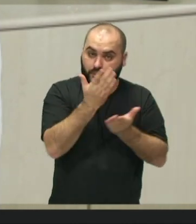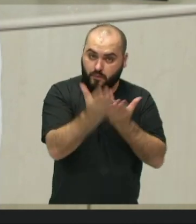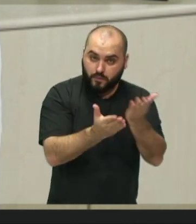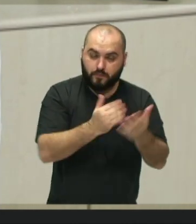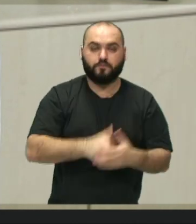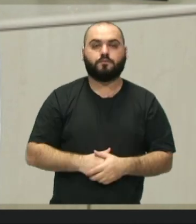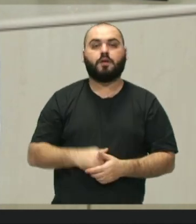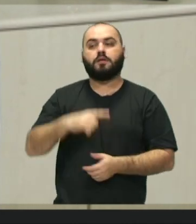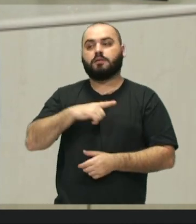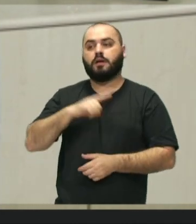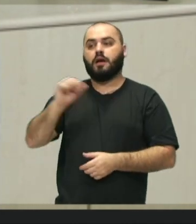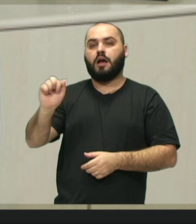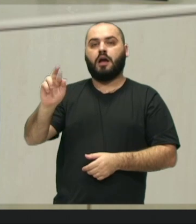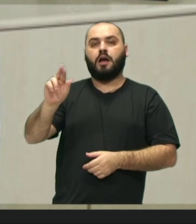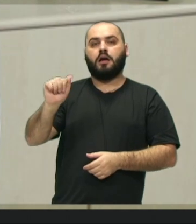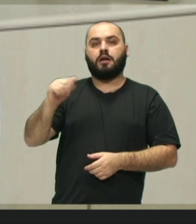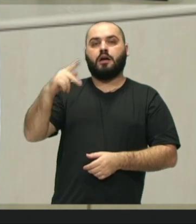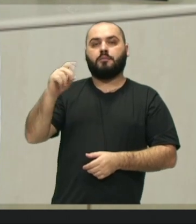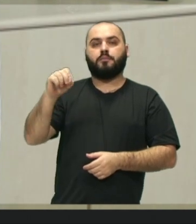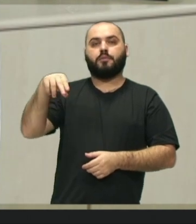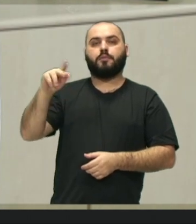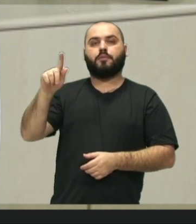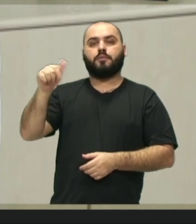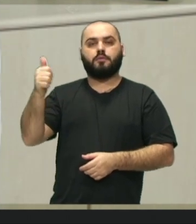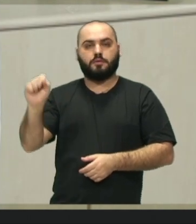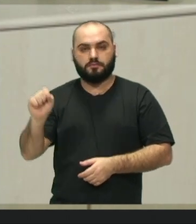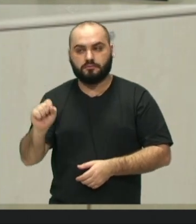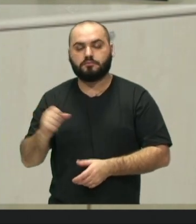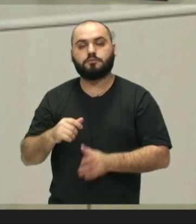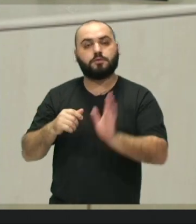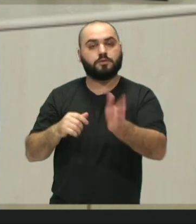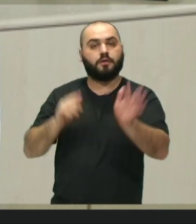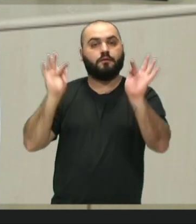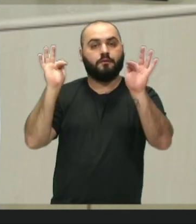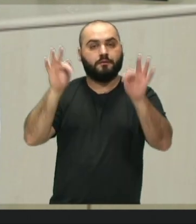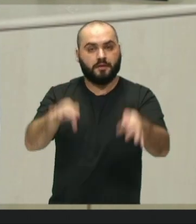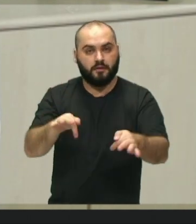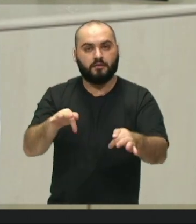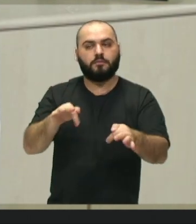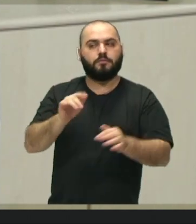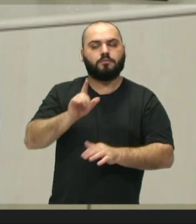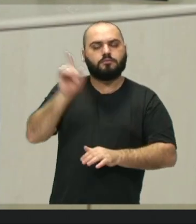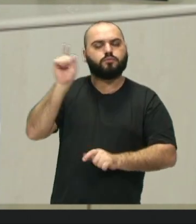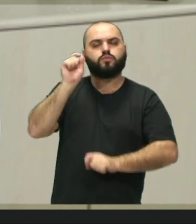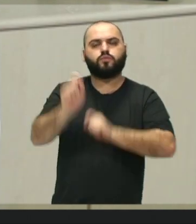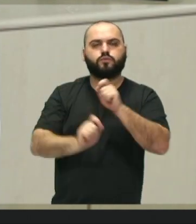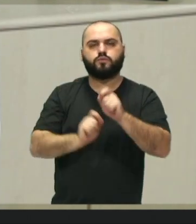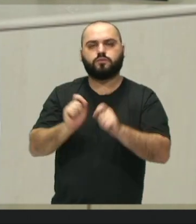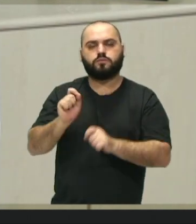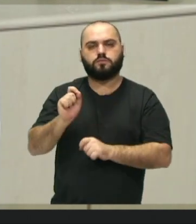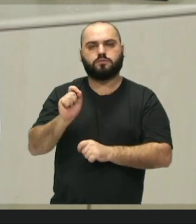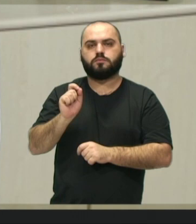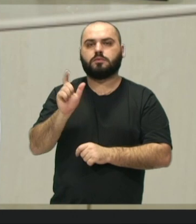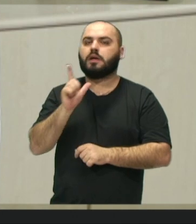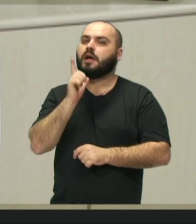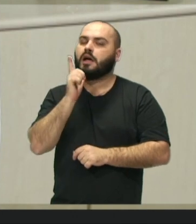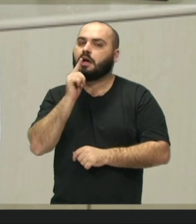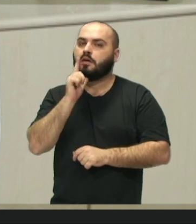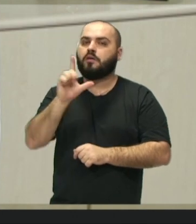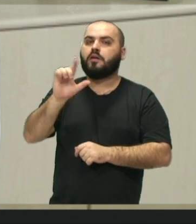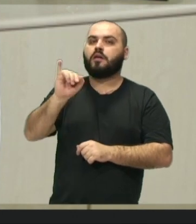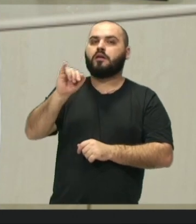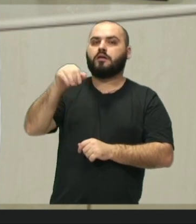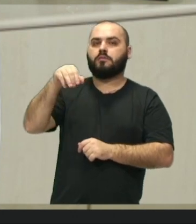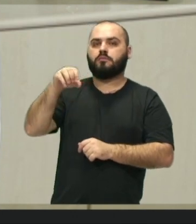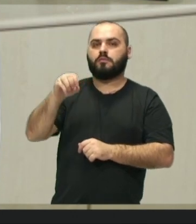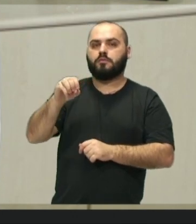estação de Arapongas, 120 litros por segundo. E, por fim, eu atendendo mais a região do interior, a estação de tratamento de água do Limoeiro, que é